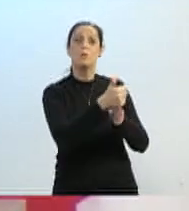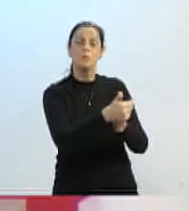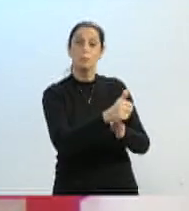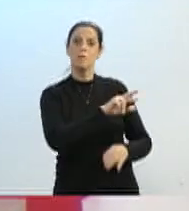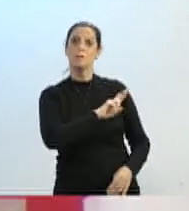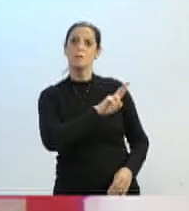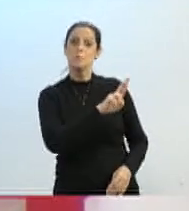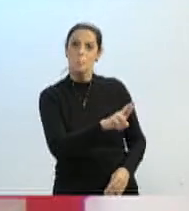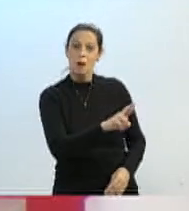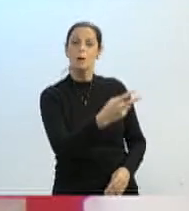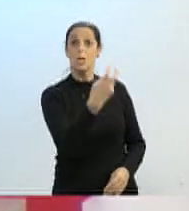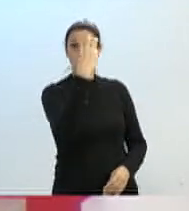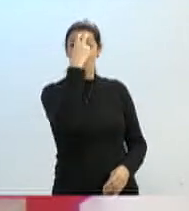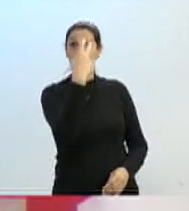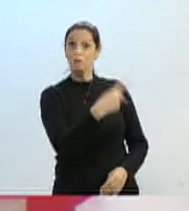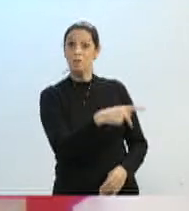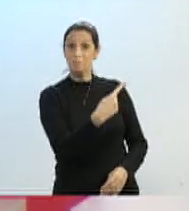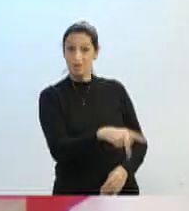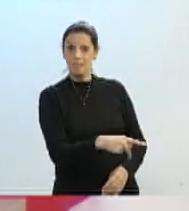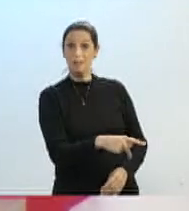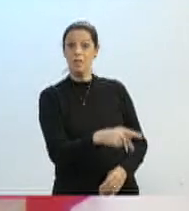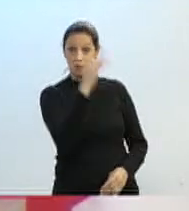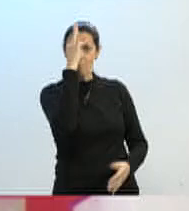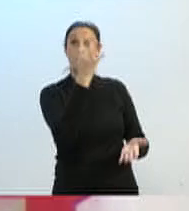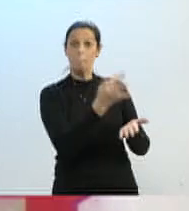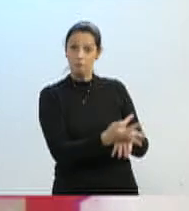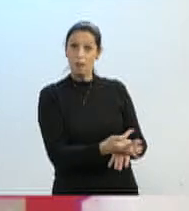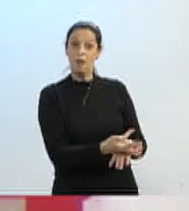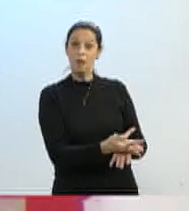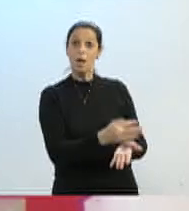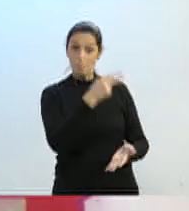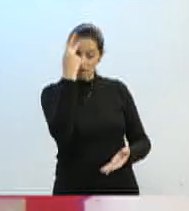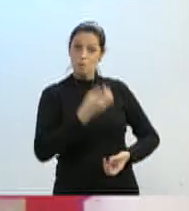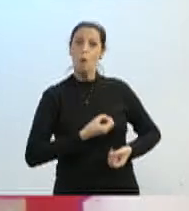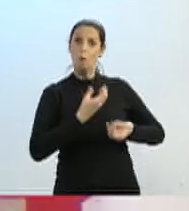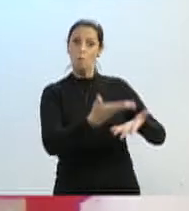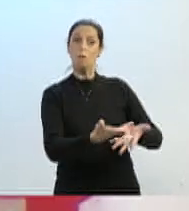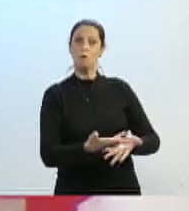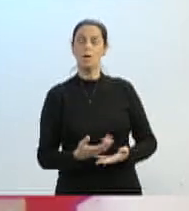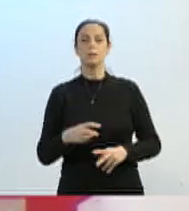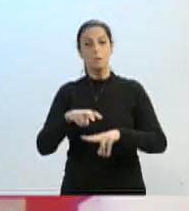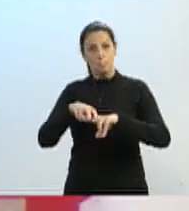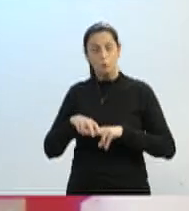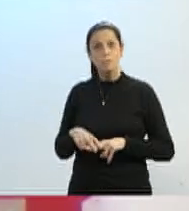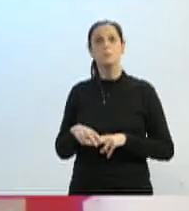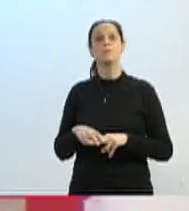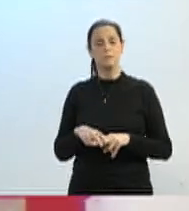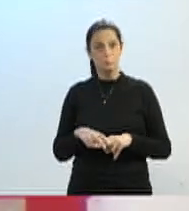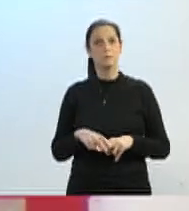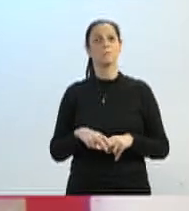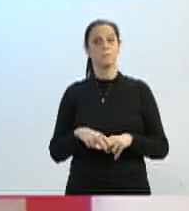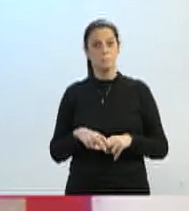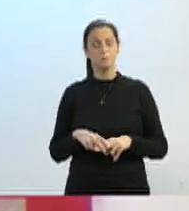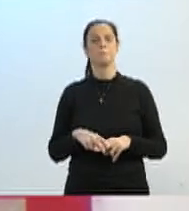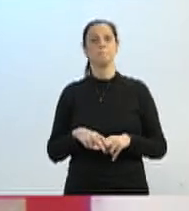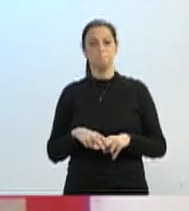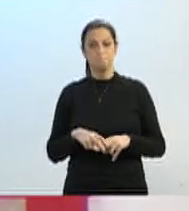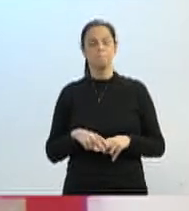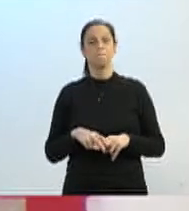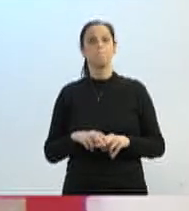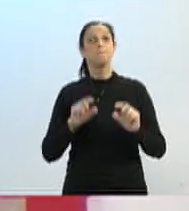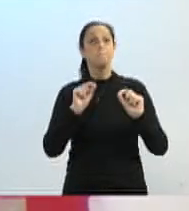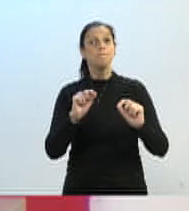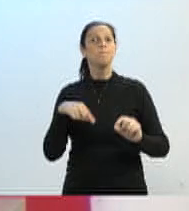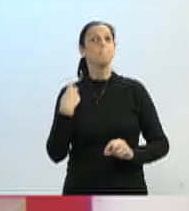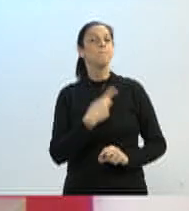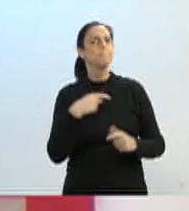religioso e cultural, oriundos de uma fé confessional. Diante desse argumento, senhoras e senhores, o que se deve